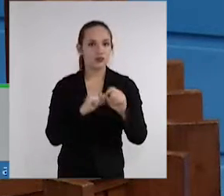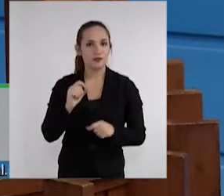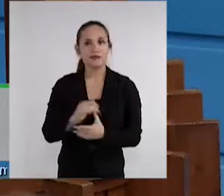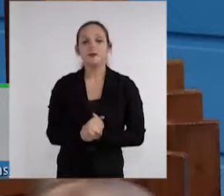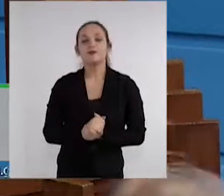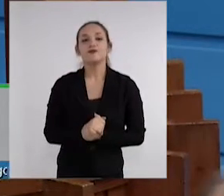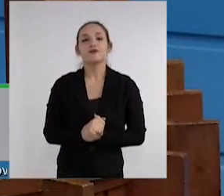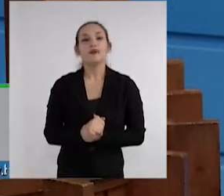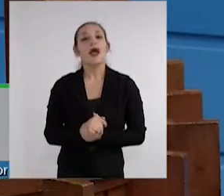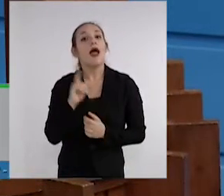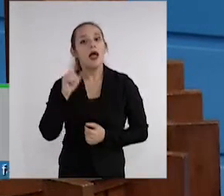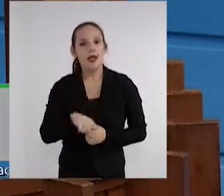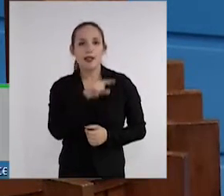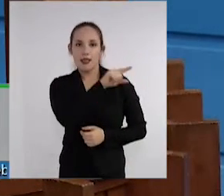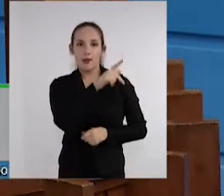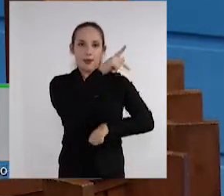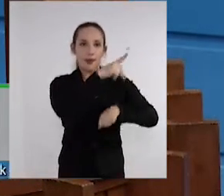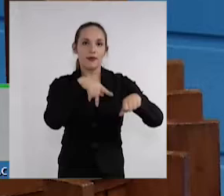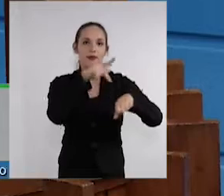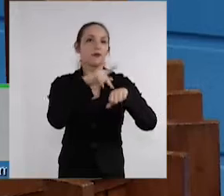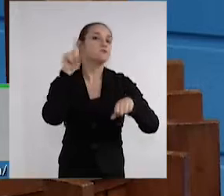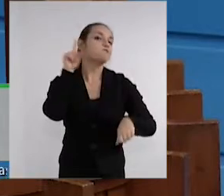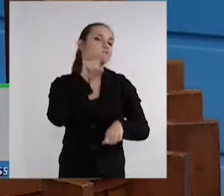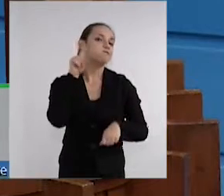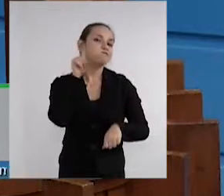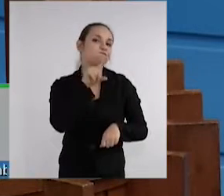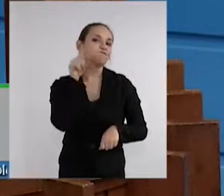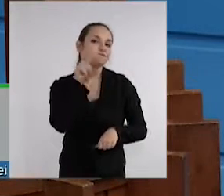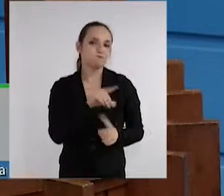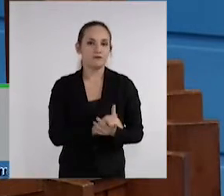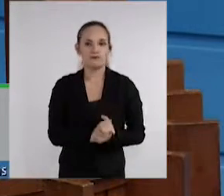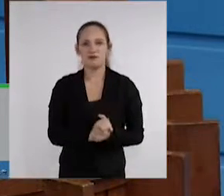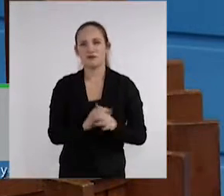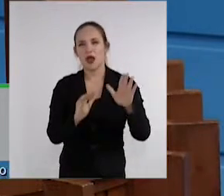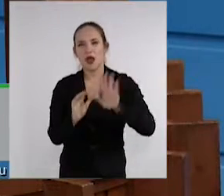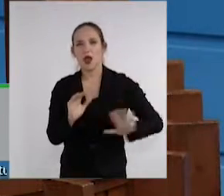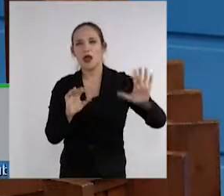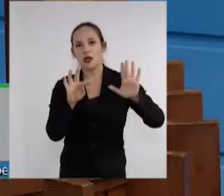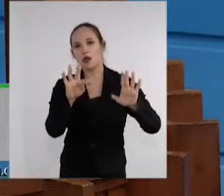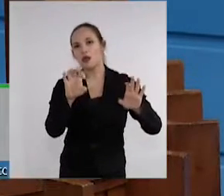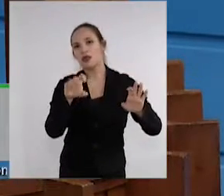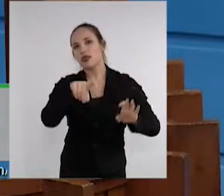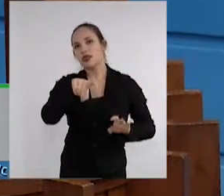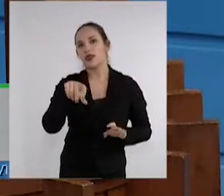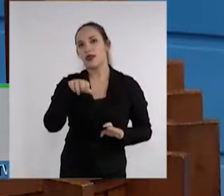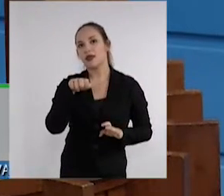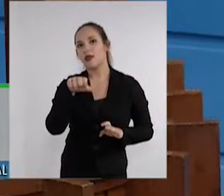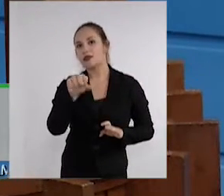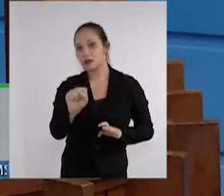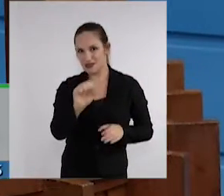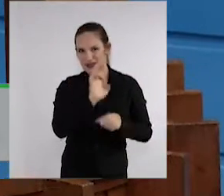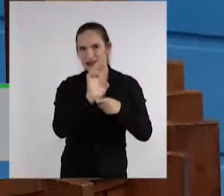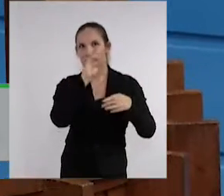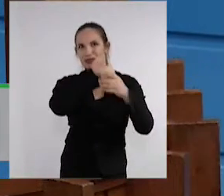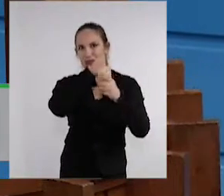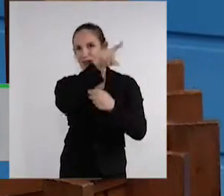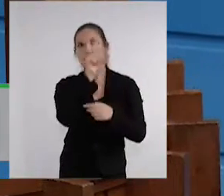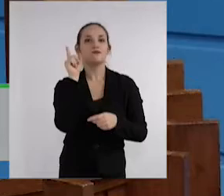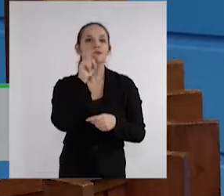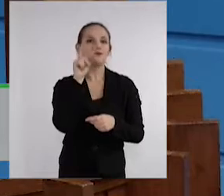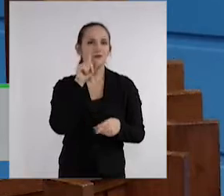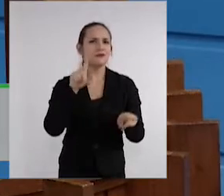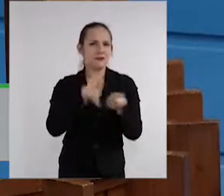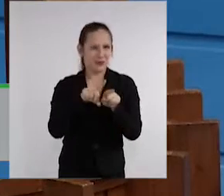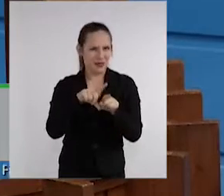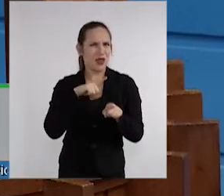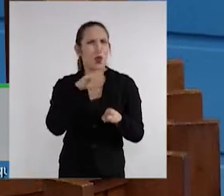os maiores exemplos dos Estados Unidos, na região do Texas, né, em